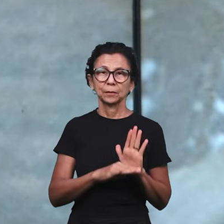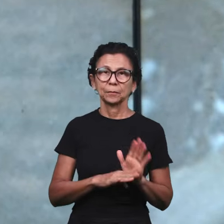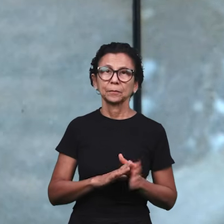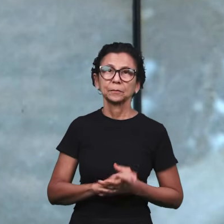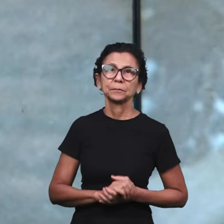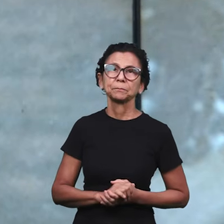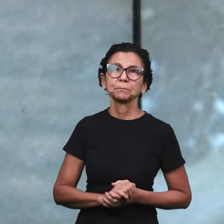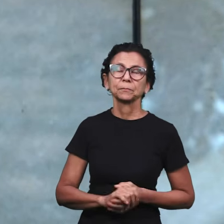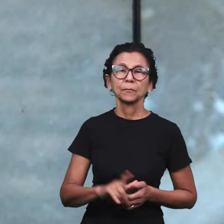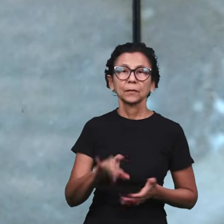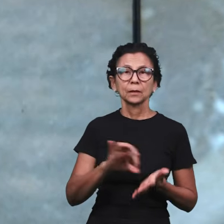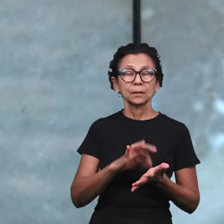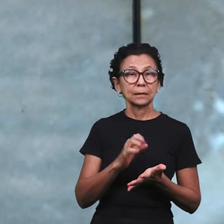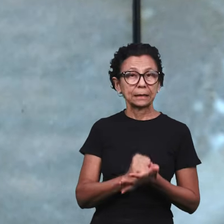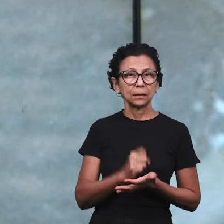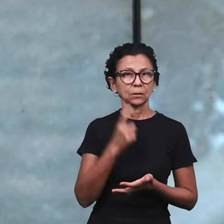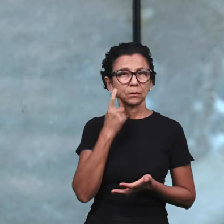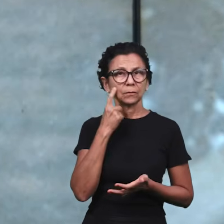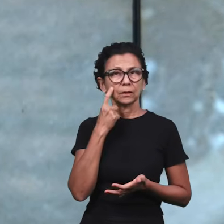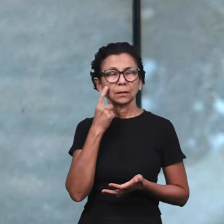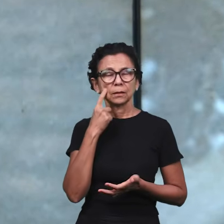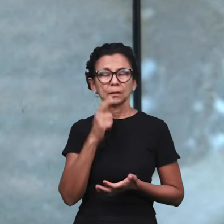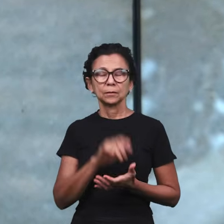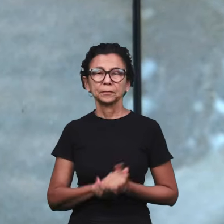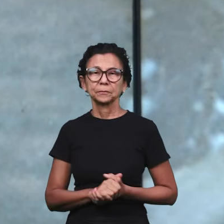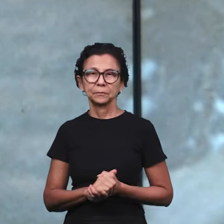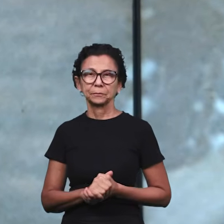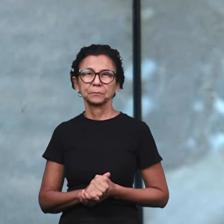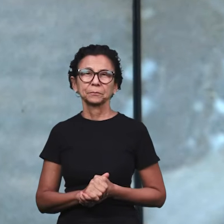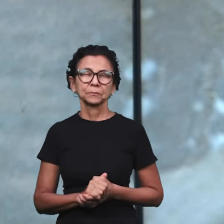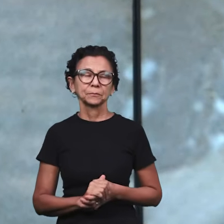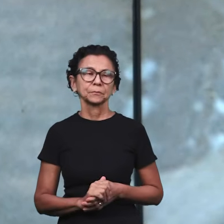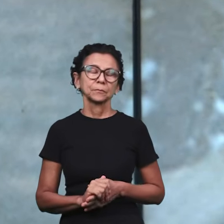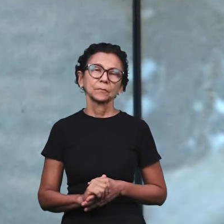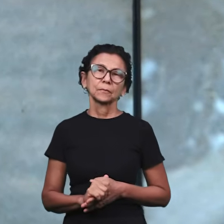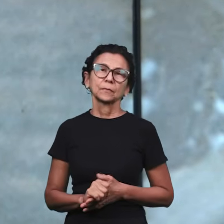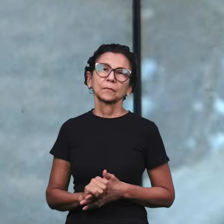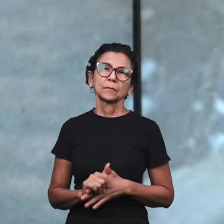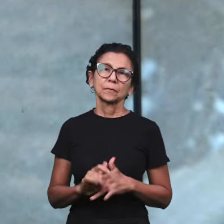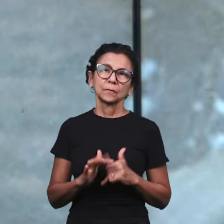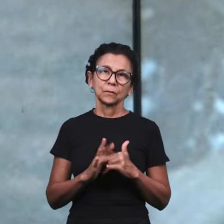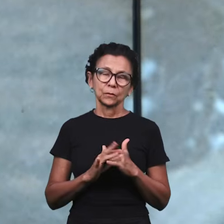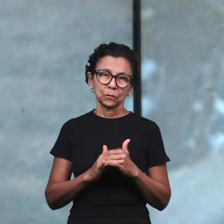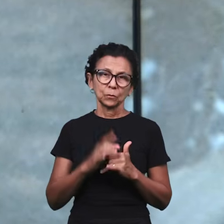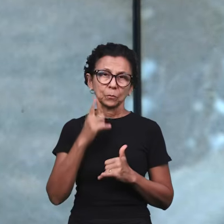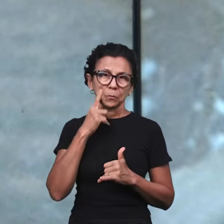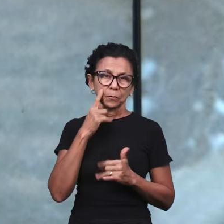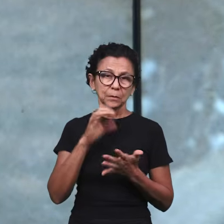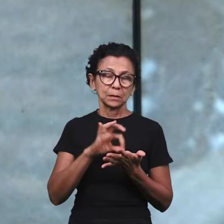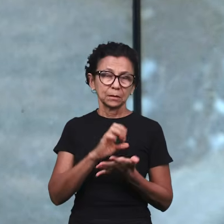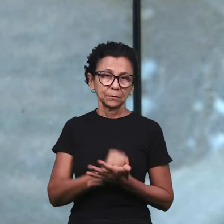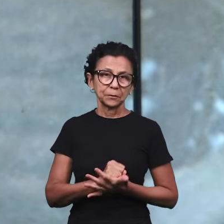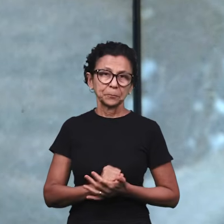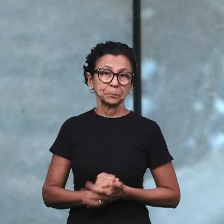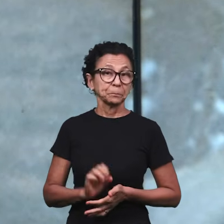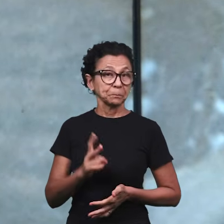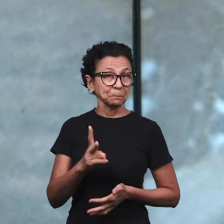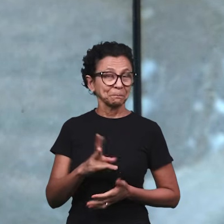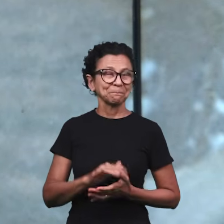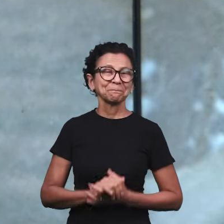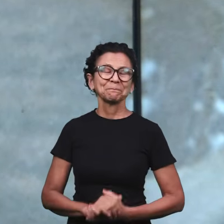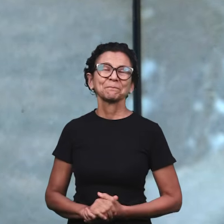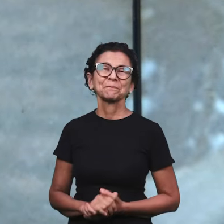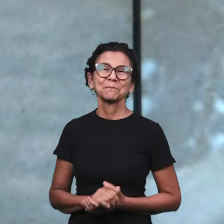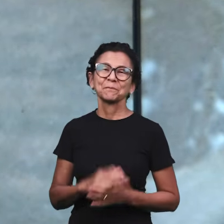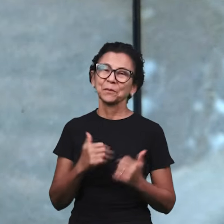de ver se você está inscrito. Às vezes, a própria plataforma desinscreve a pessoa. Então, vê se você continua inscrita e